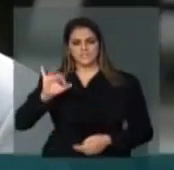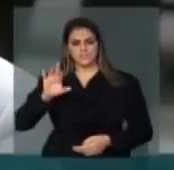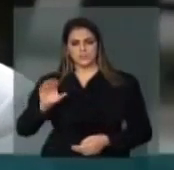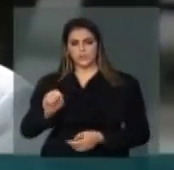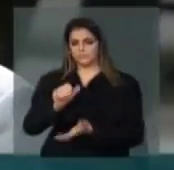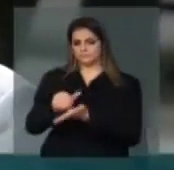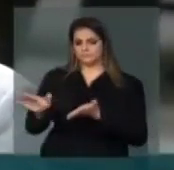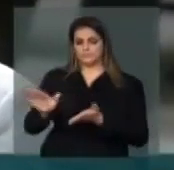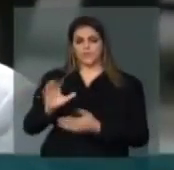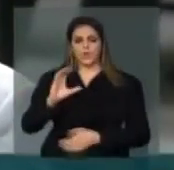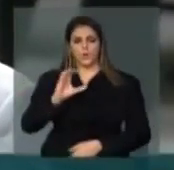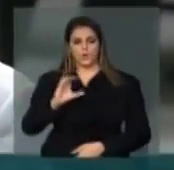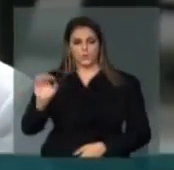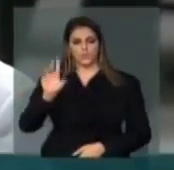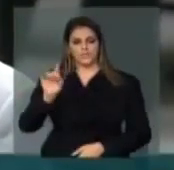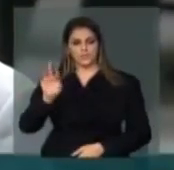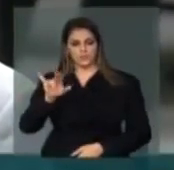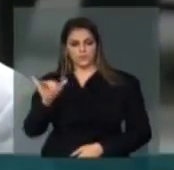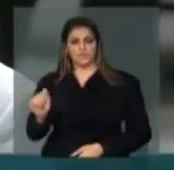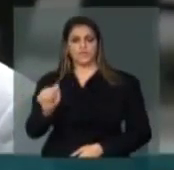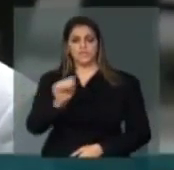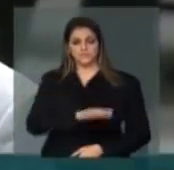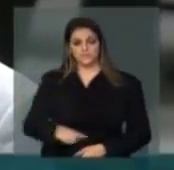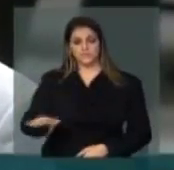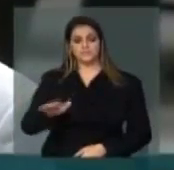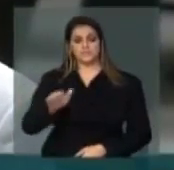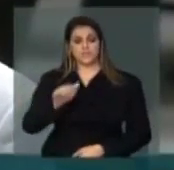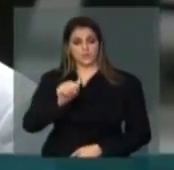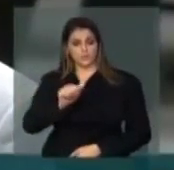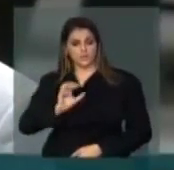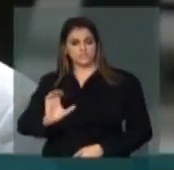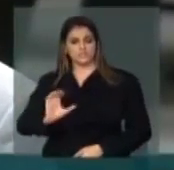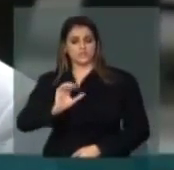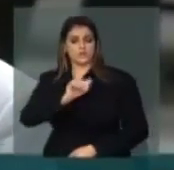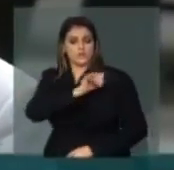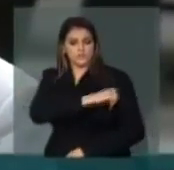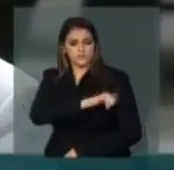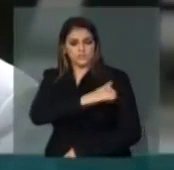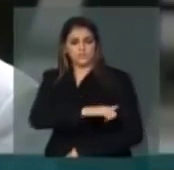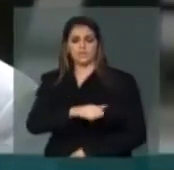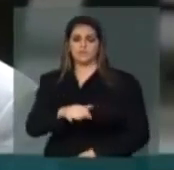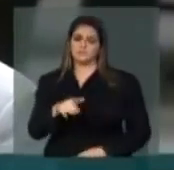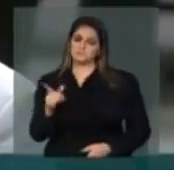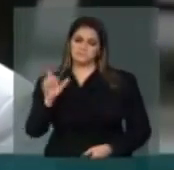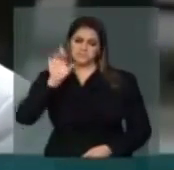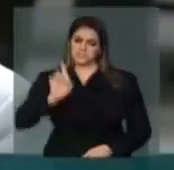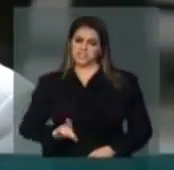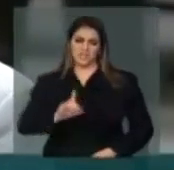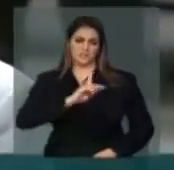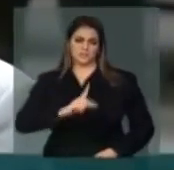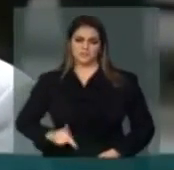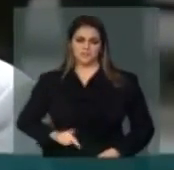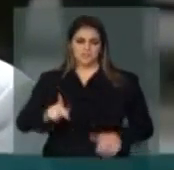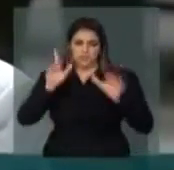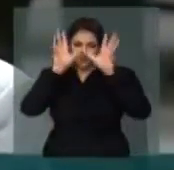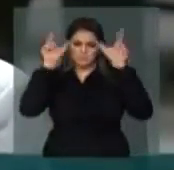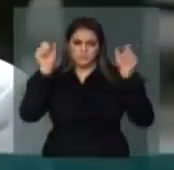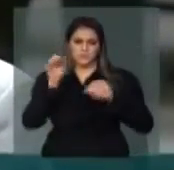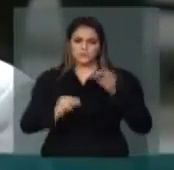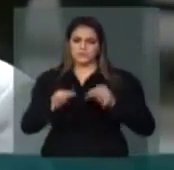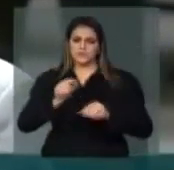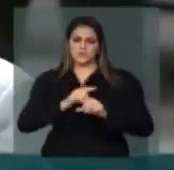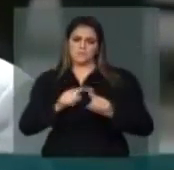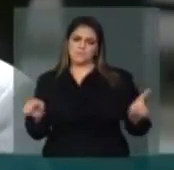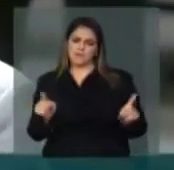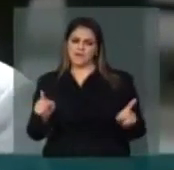da Coordenadoria da Infância e da Adolescência no Rio de Janeiro, um ato que é de direito do presidente do Tribunal de Justiça, mas